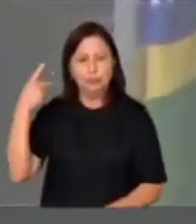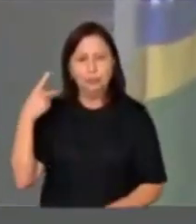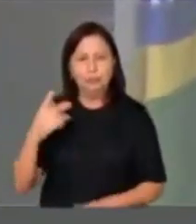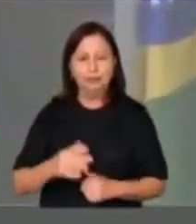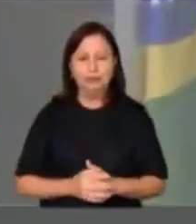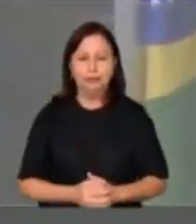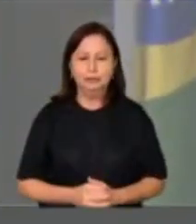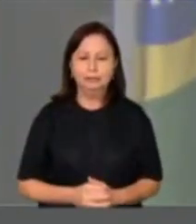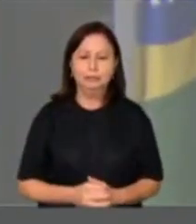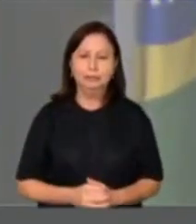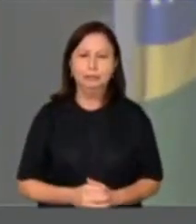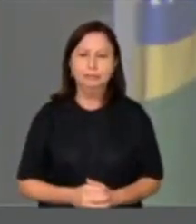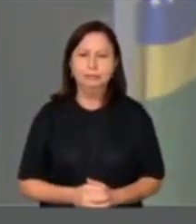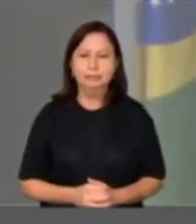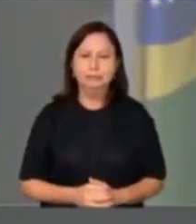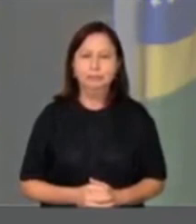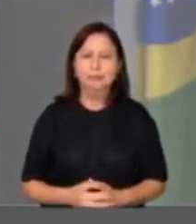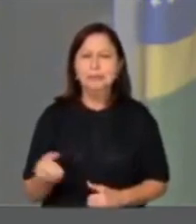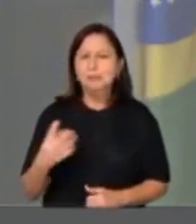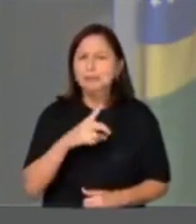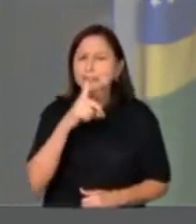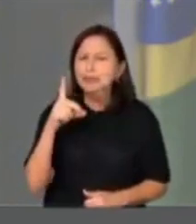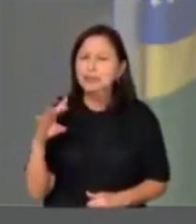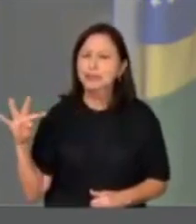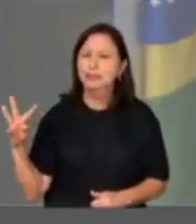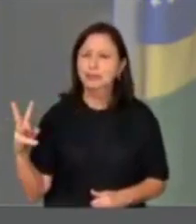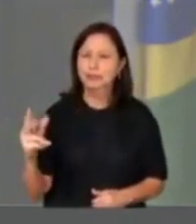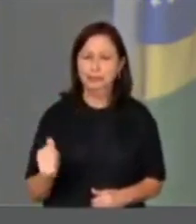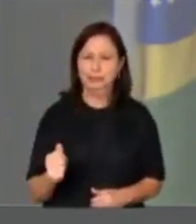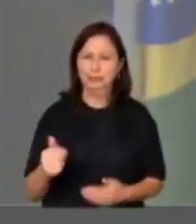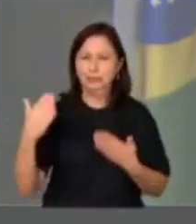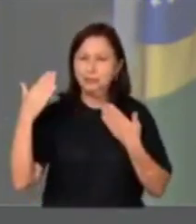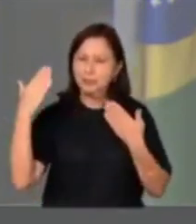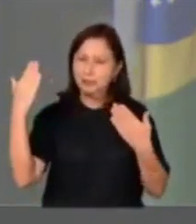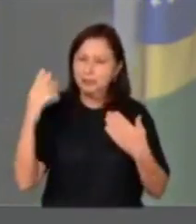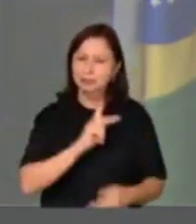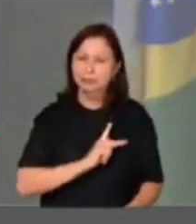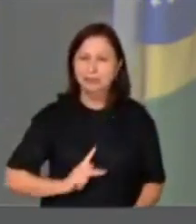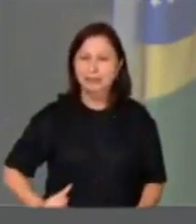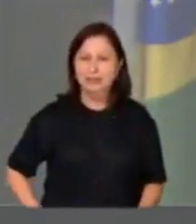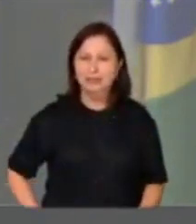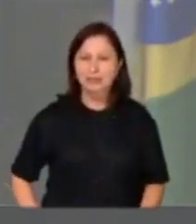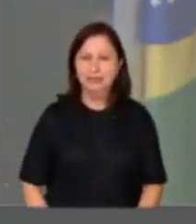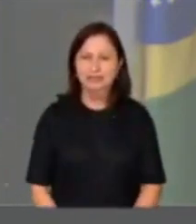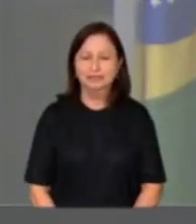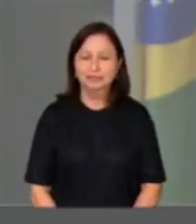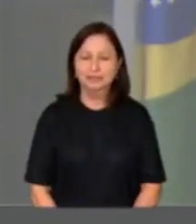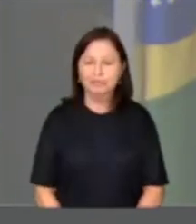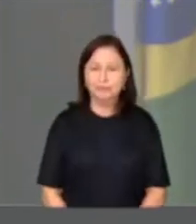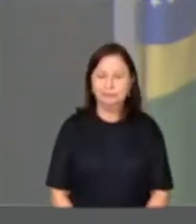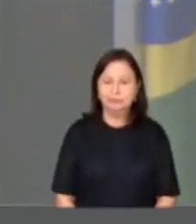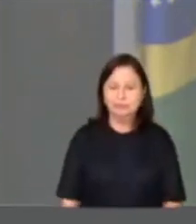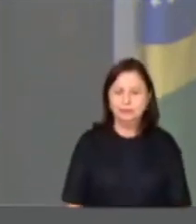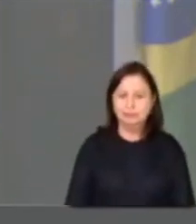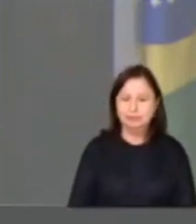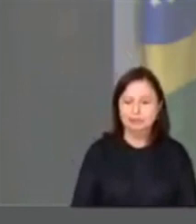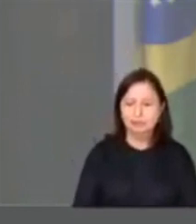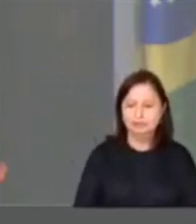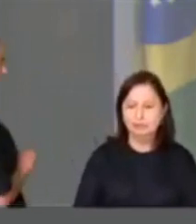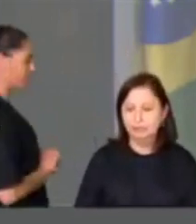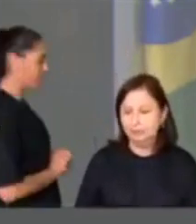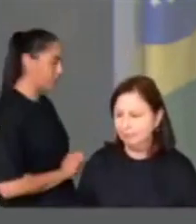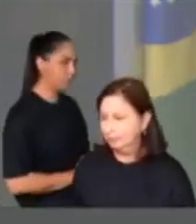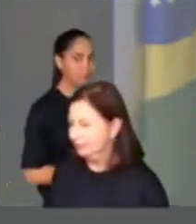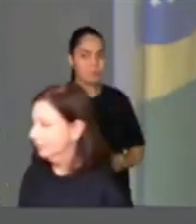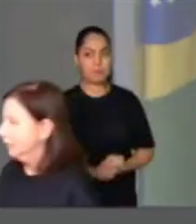Ohayou gozaimasu, minasama. Bom dia a todos. Obrigado, presidente Nishimori. Queria dizer que tenho muito